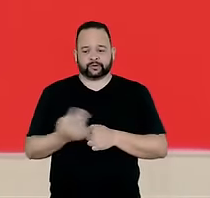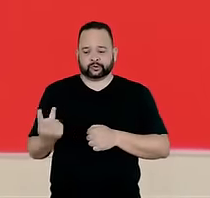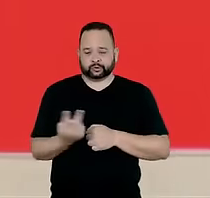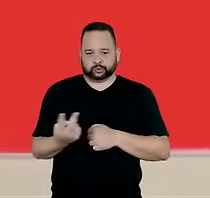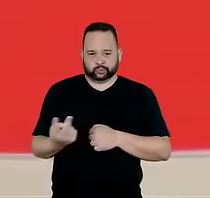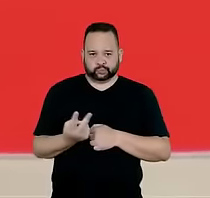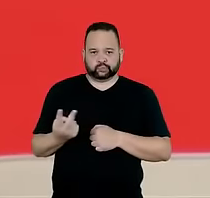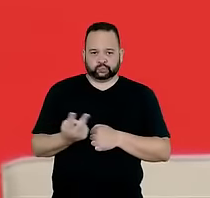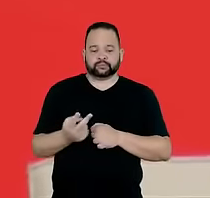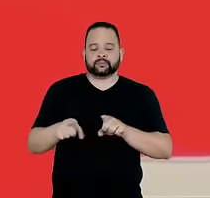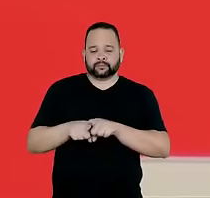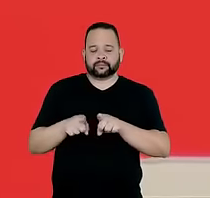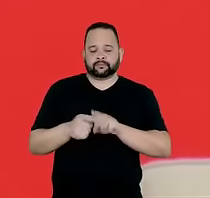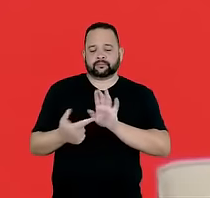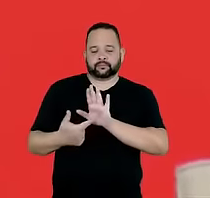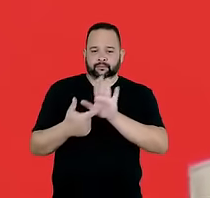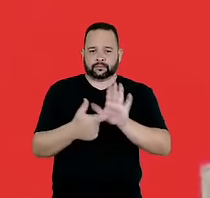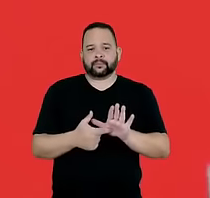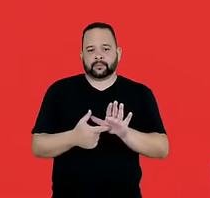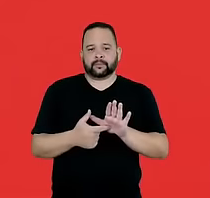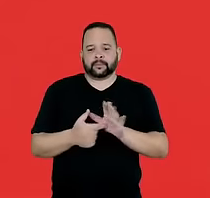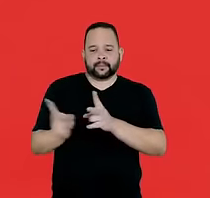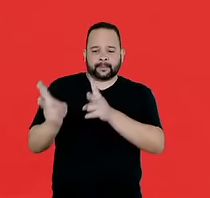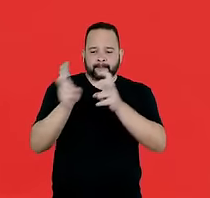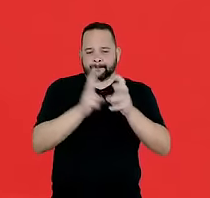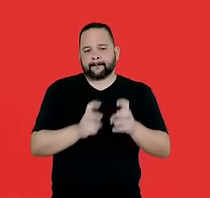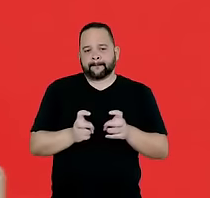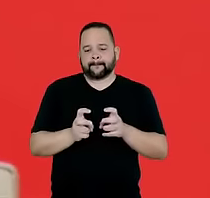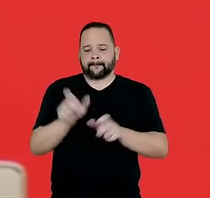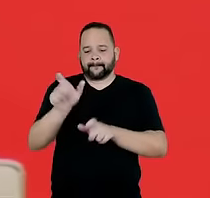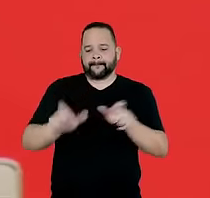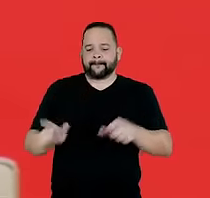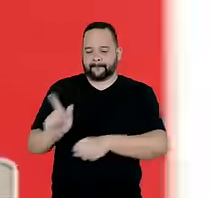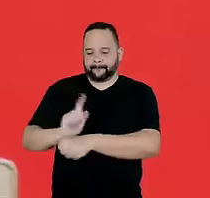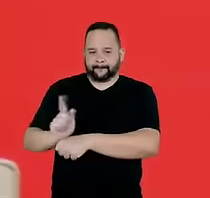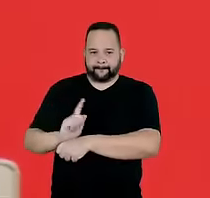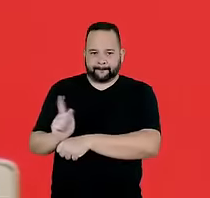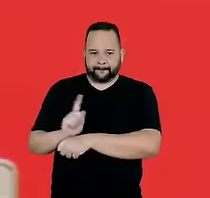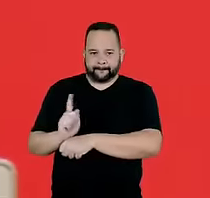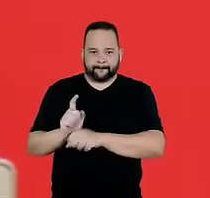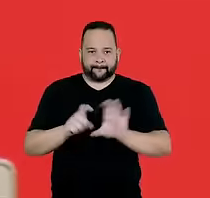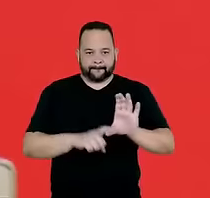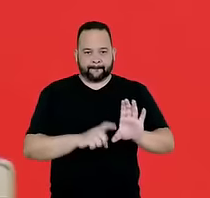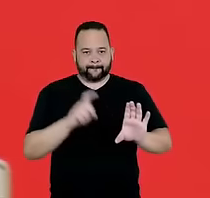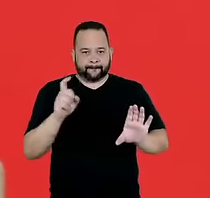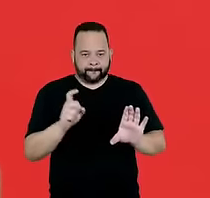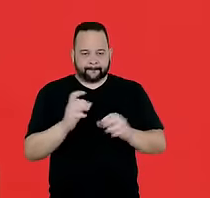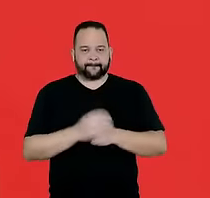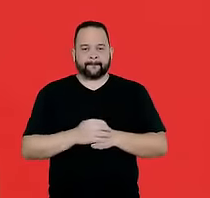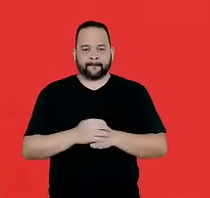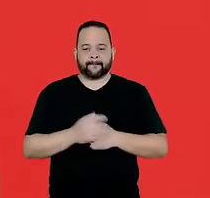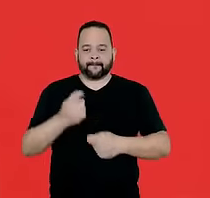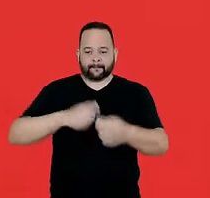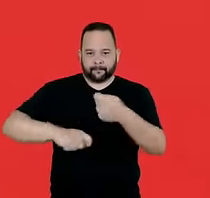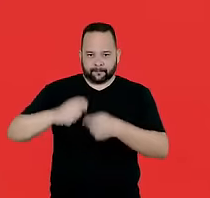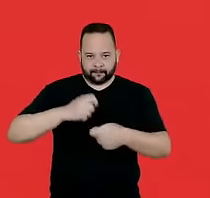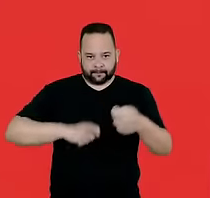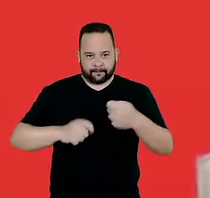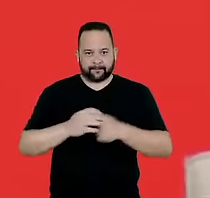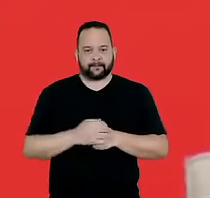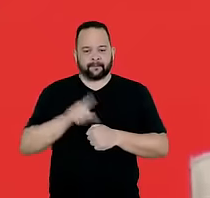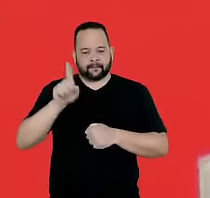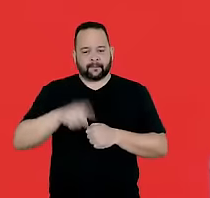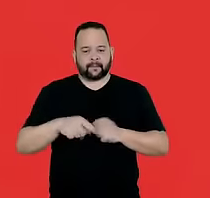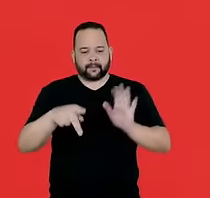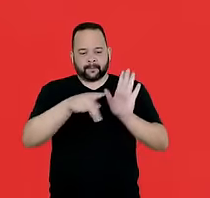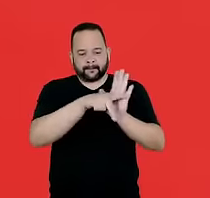uma visão né Desse dos dos gestores né Independentes eh sobre o Mercado Então esse é o que tá estruturado para hoje é isso que a